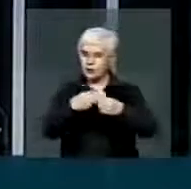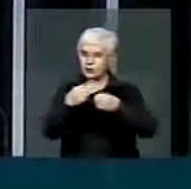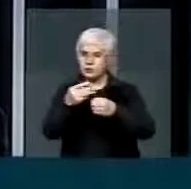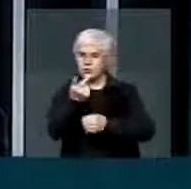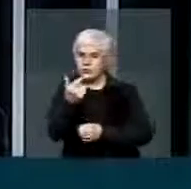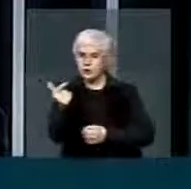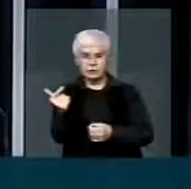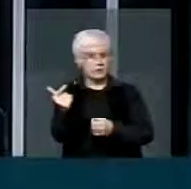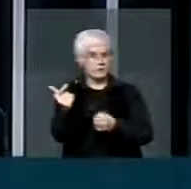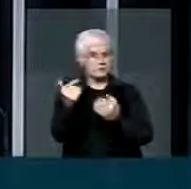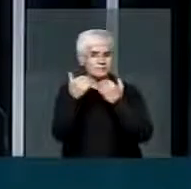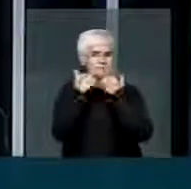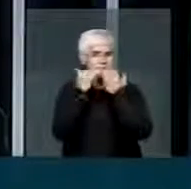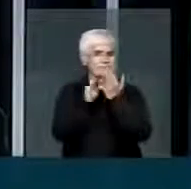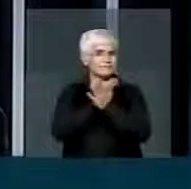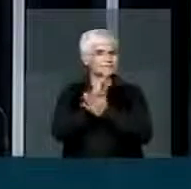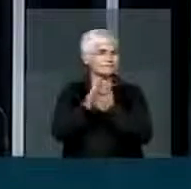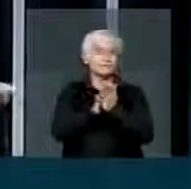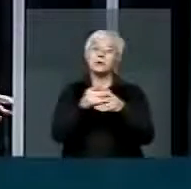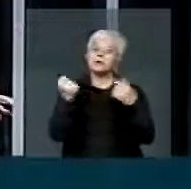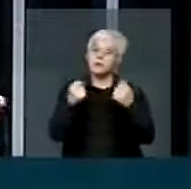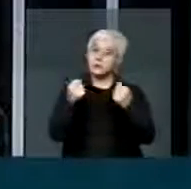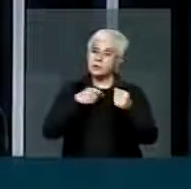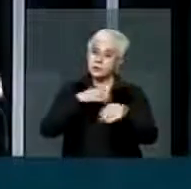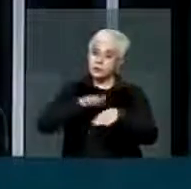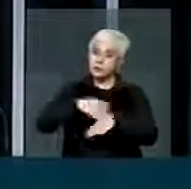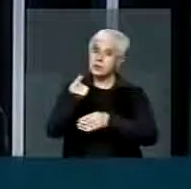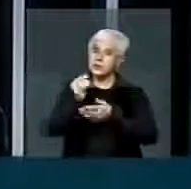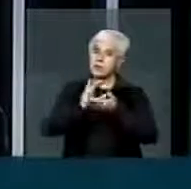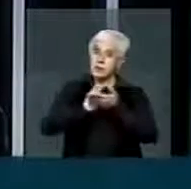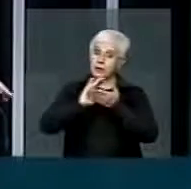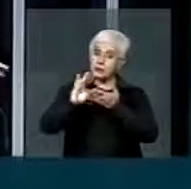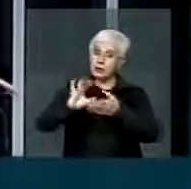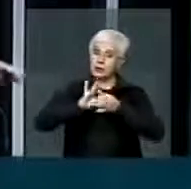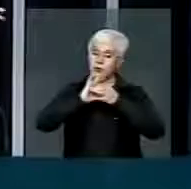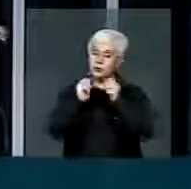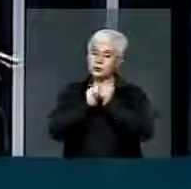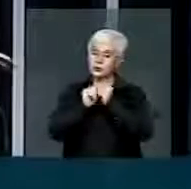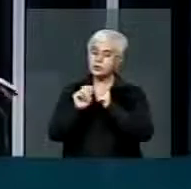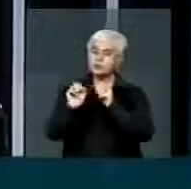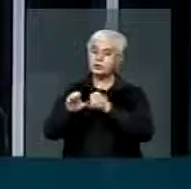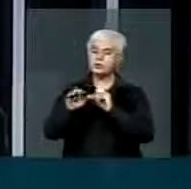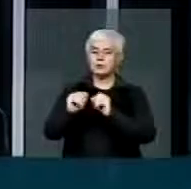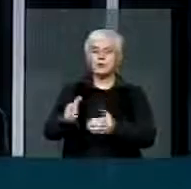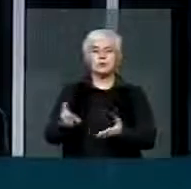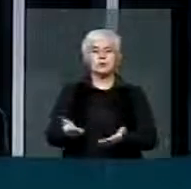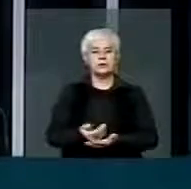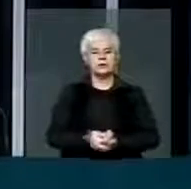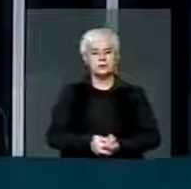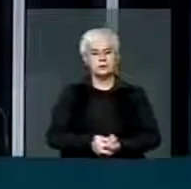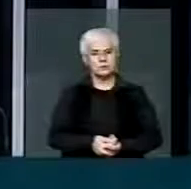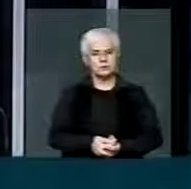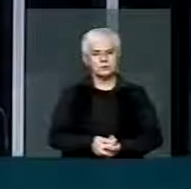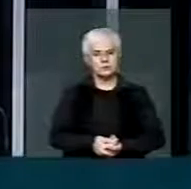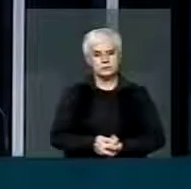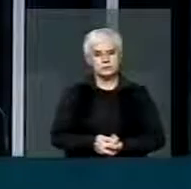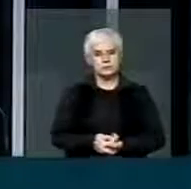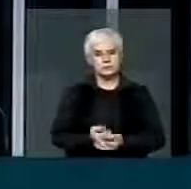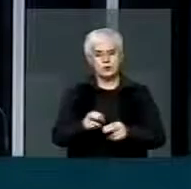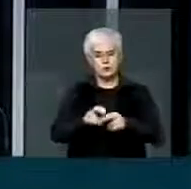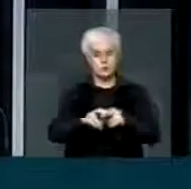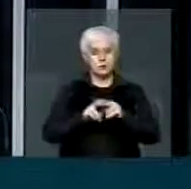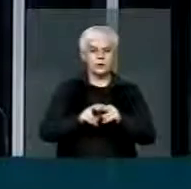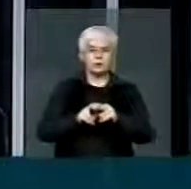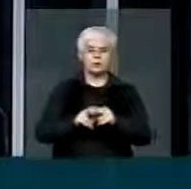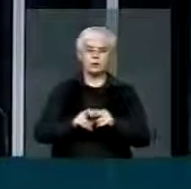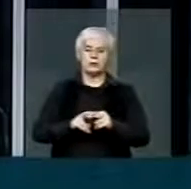os estados brasileiros possam ter mais recursos disponibilizados para investimento em educação. É exatamente por esse